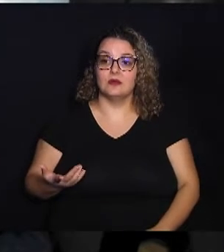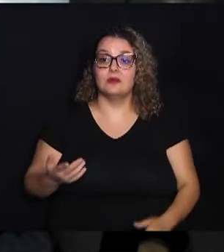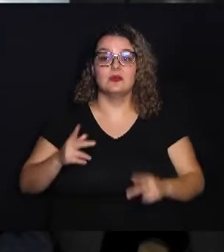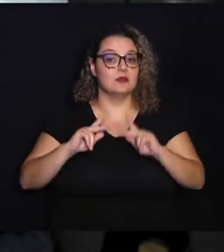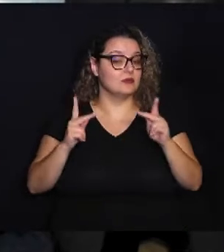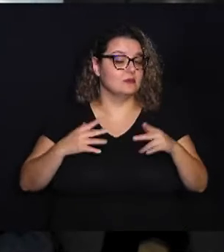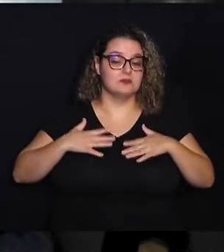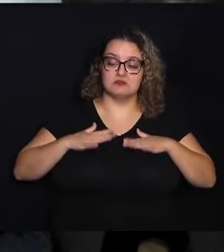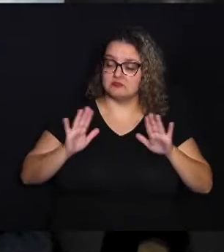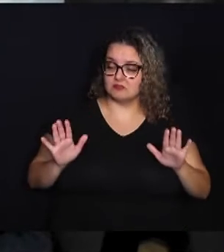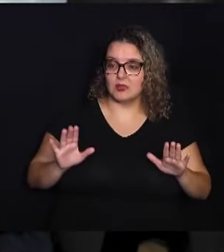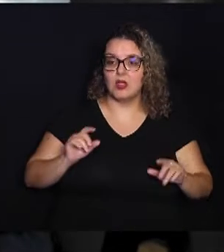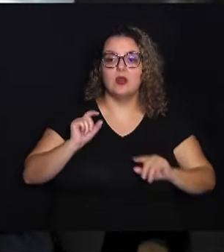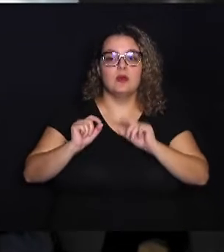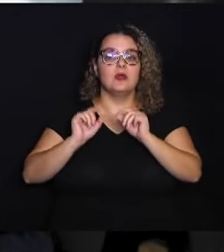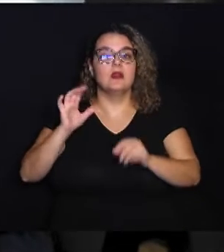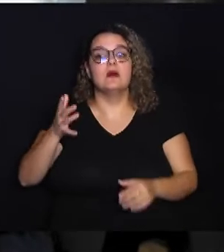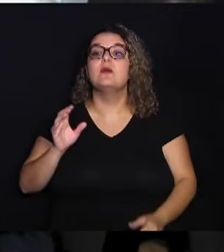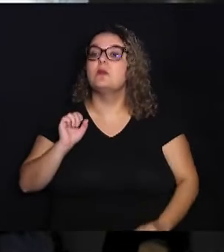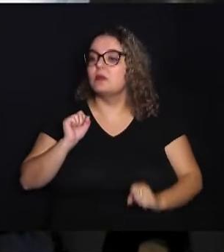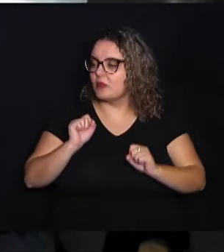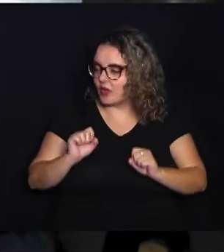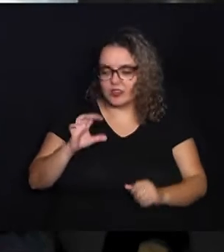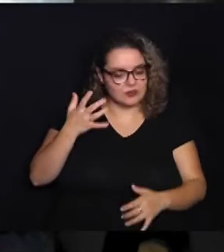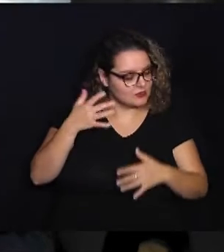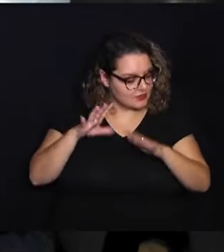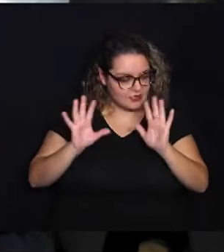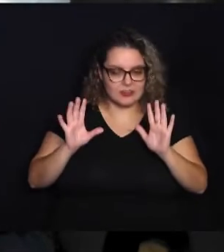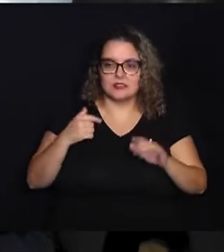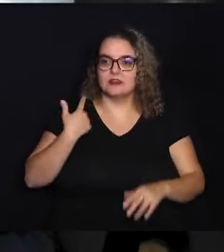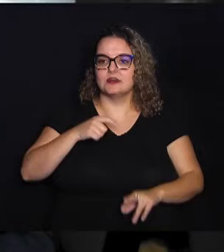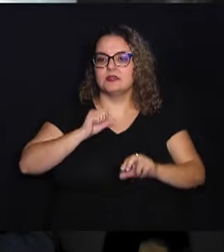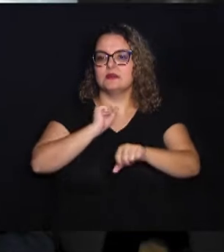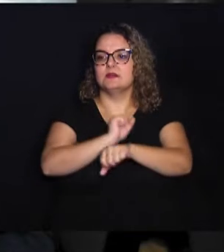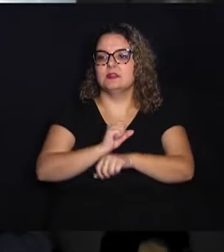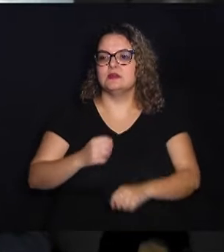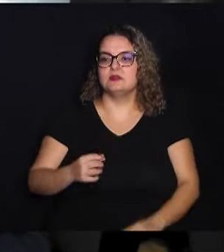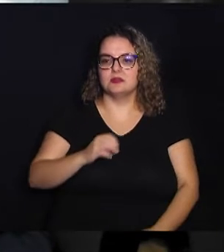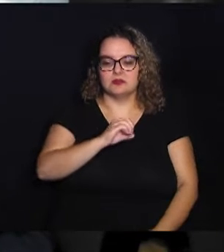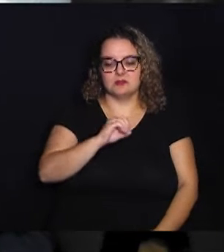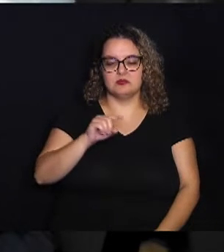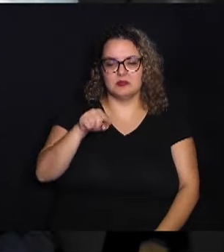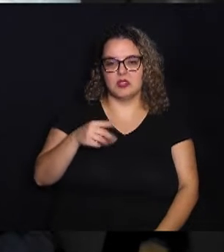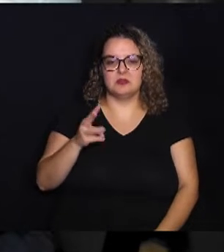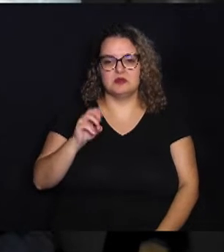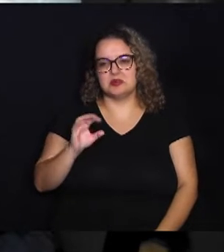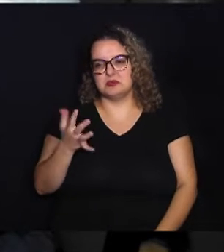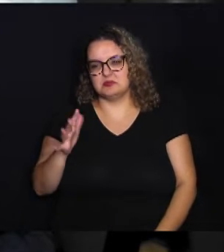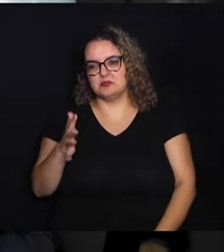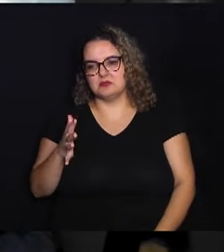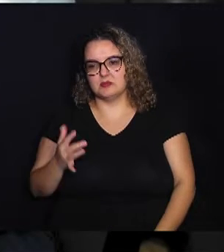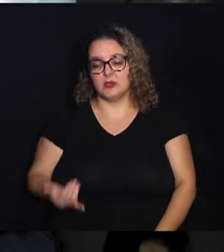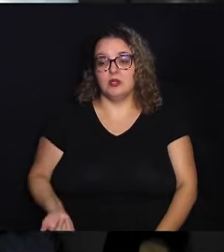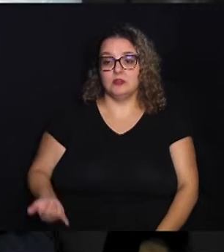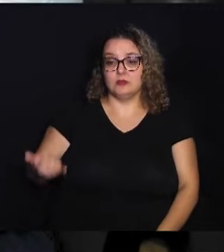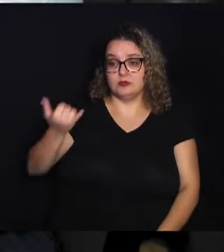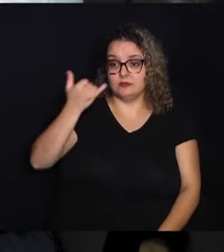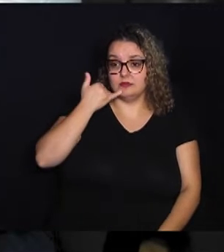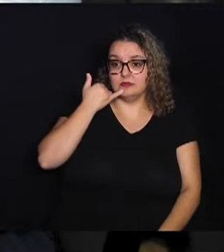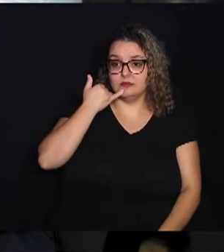paz, o que tem que acontecer vai acontecer. E a gente só espera. Quando foi mais ou menos 00:30, né, recebo uma